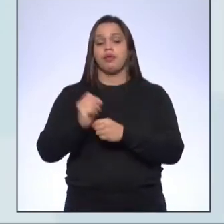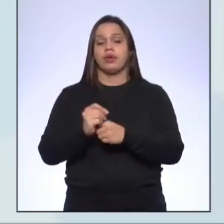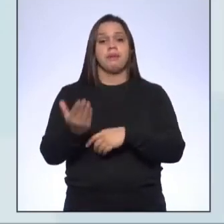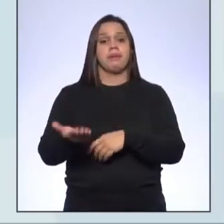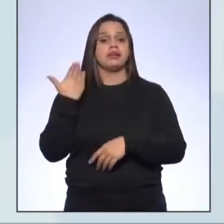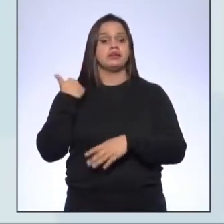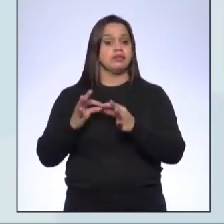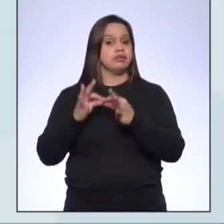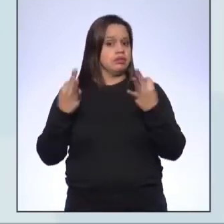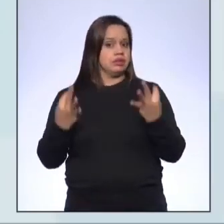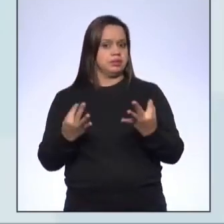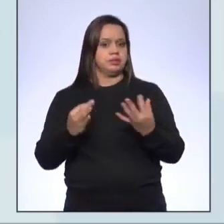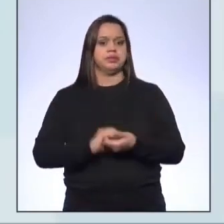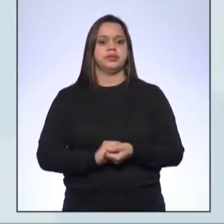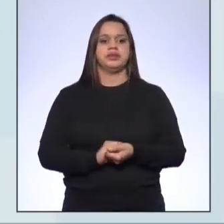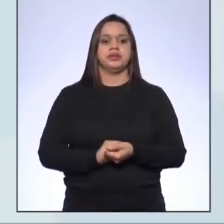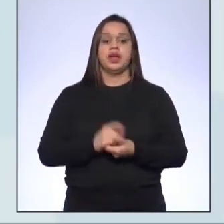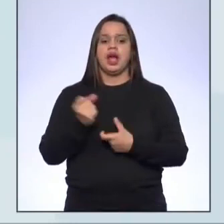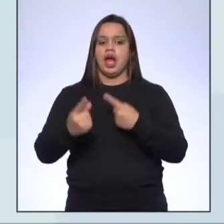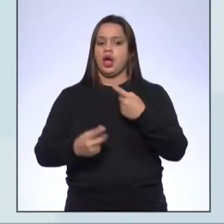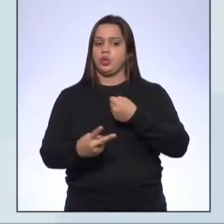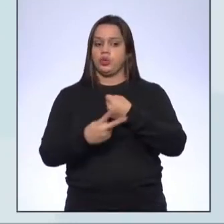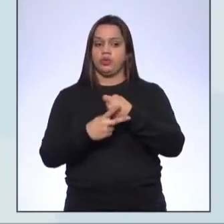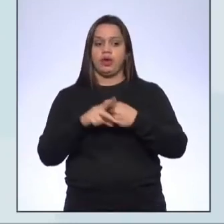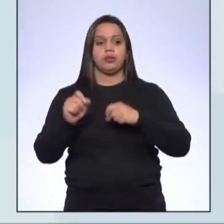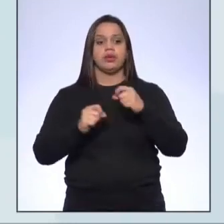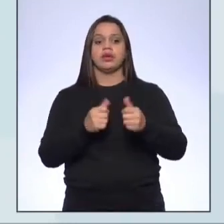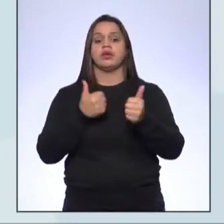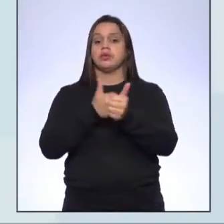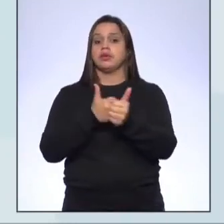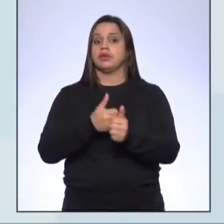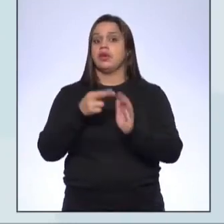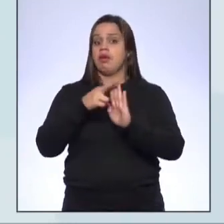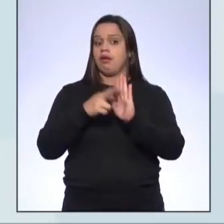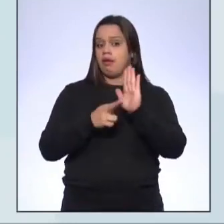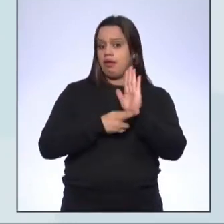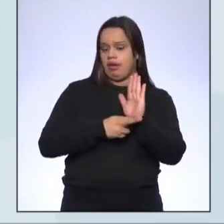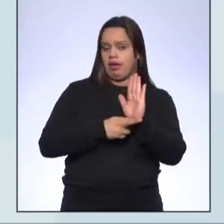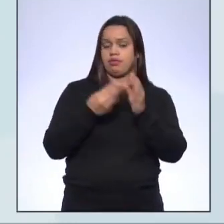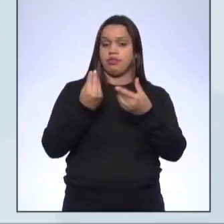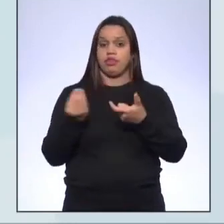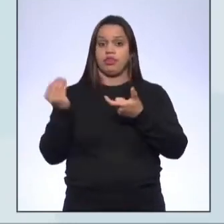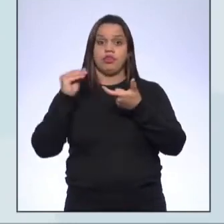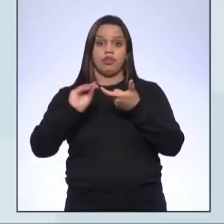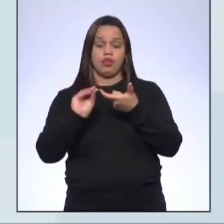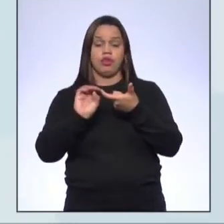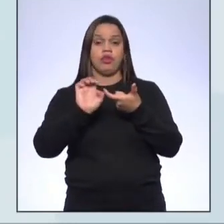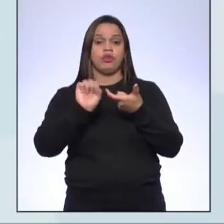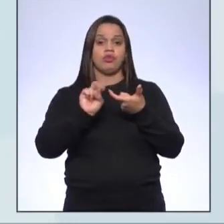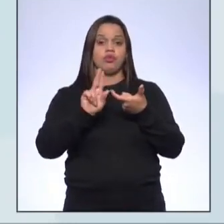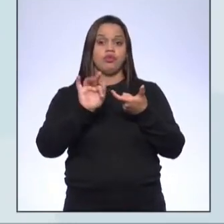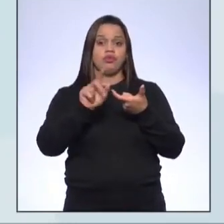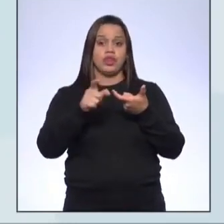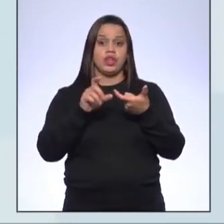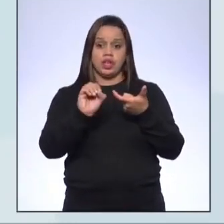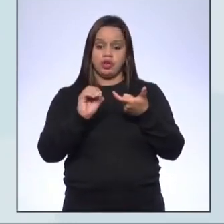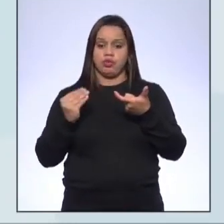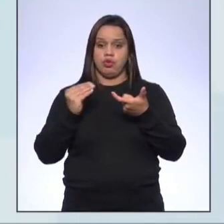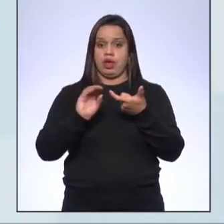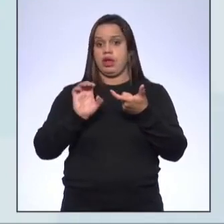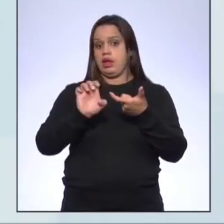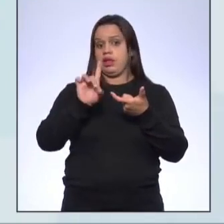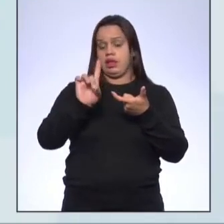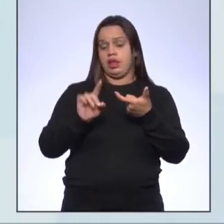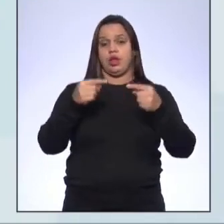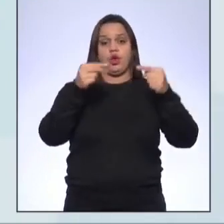simples, simple past. Em alguns exemplos, é necessário seguir algumas regras antes de acrescentar o sufixo ED, de acordo com a terminação